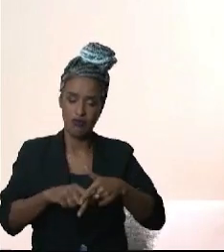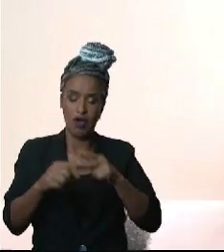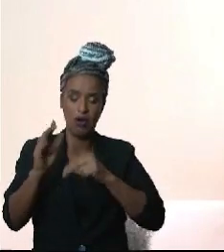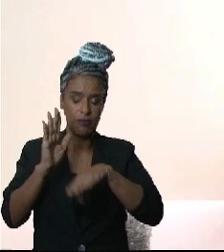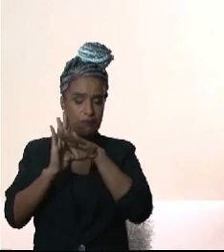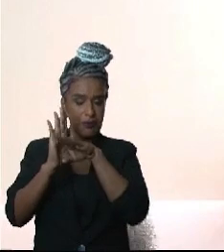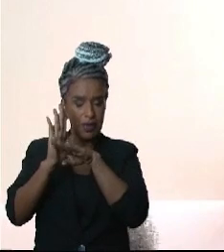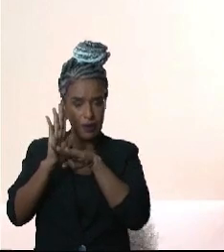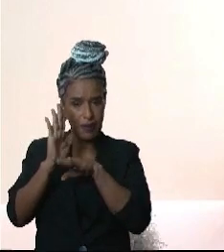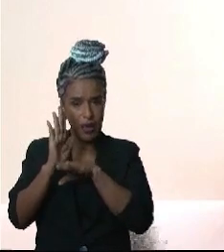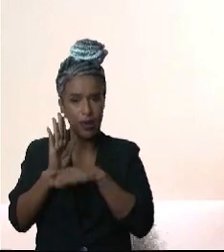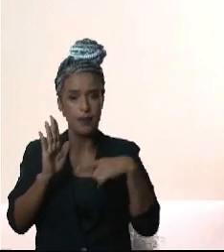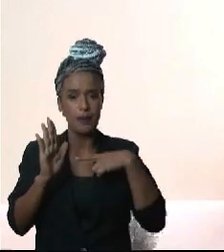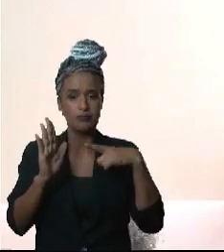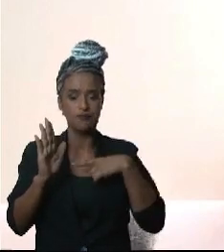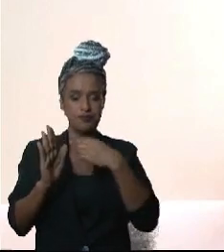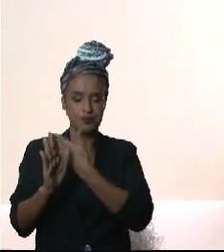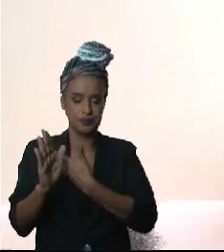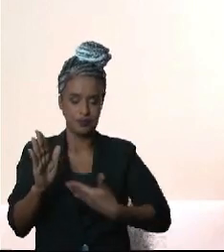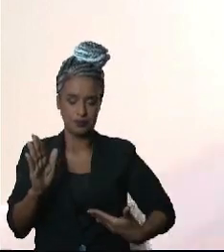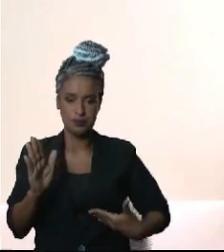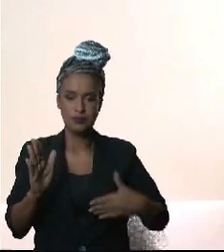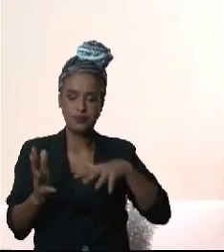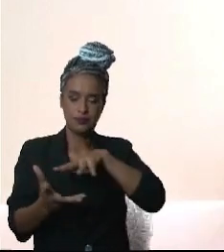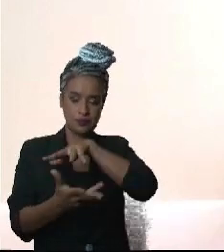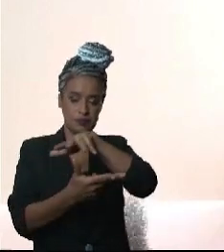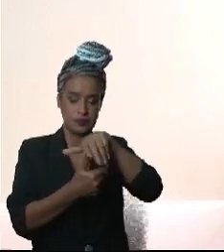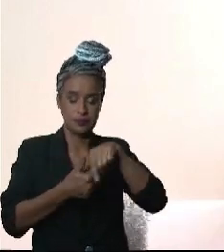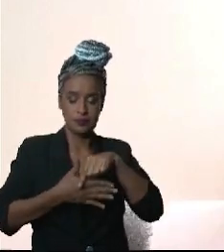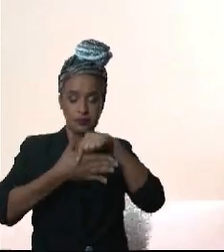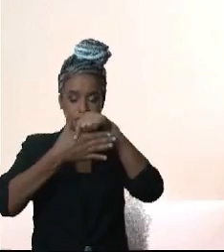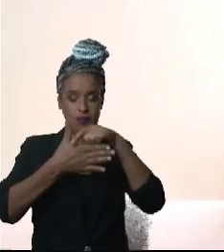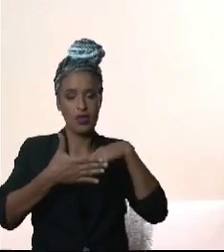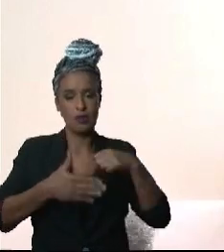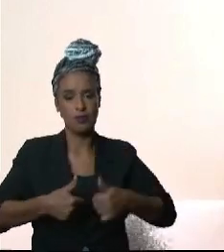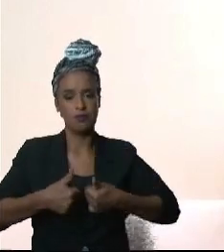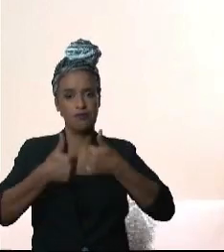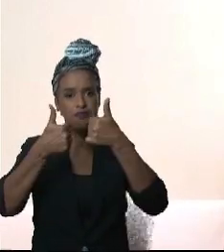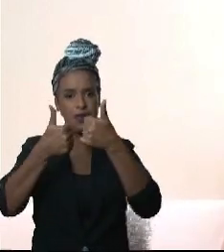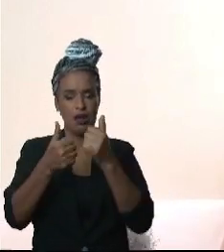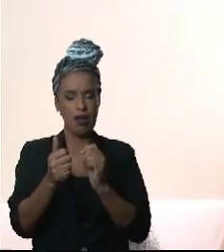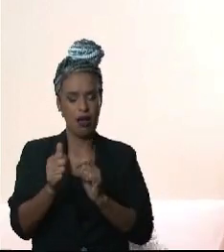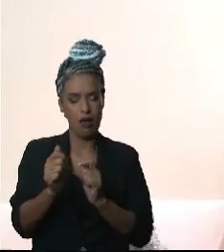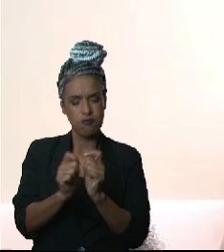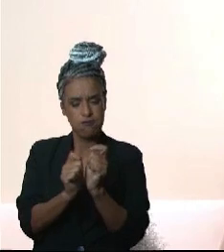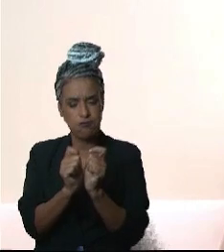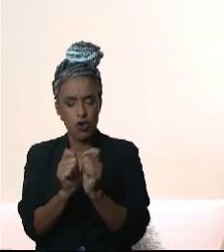secretário-geral para que a governança global esteja muito melhor